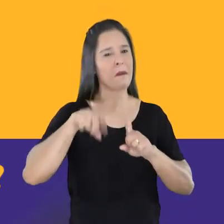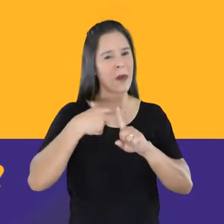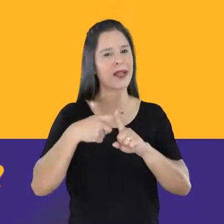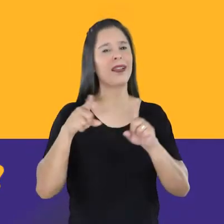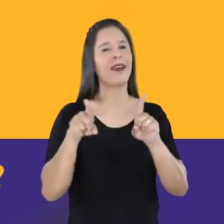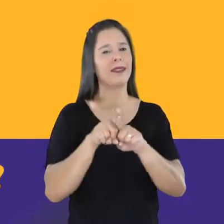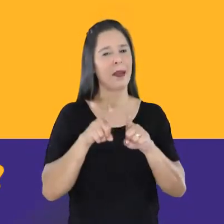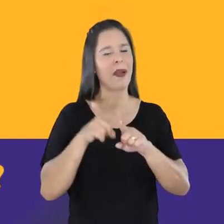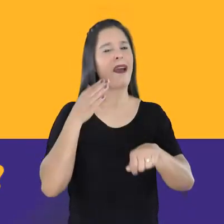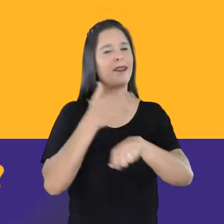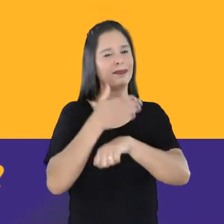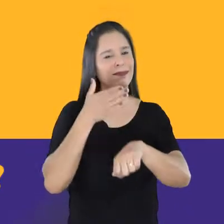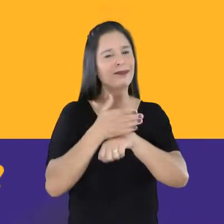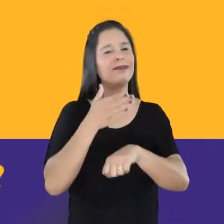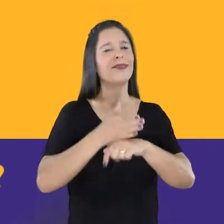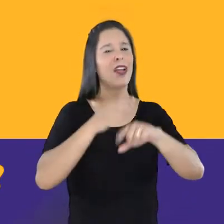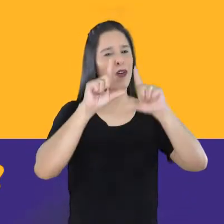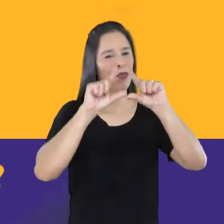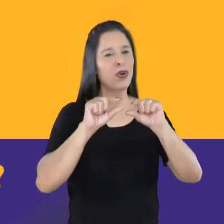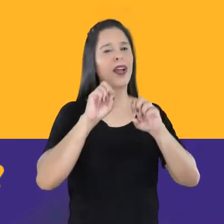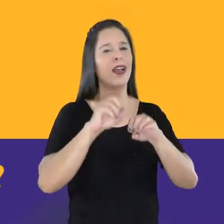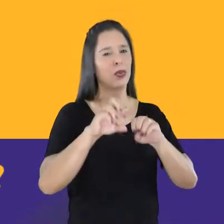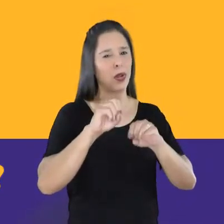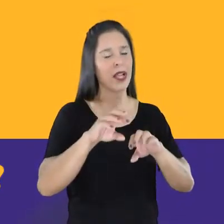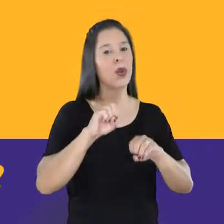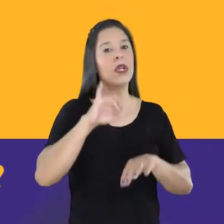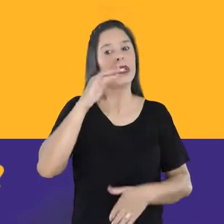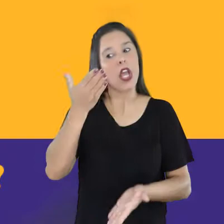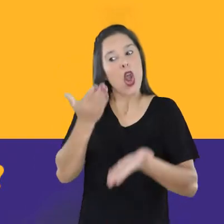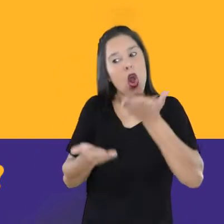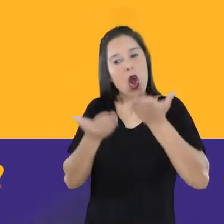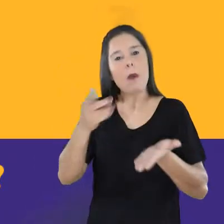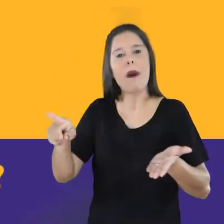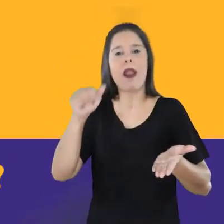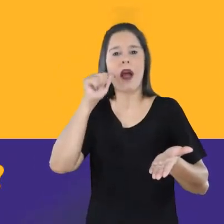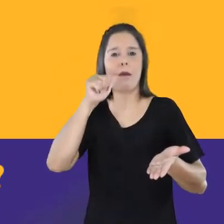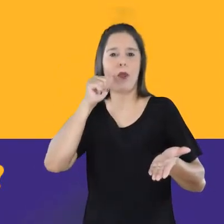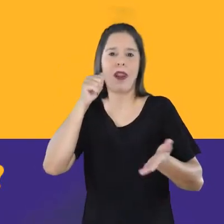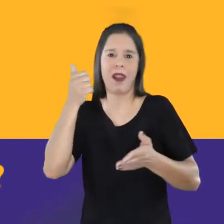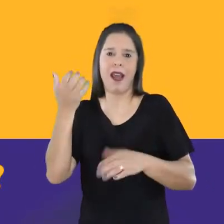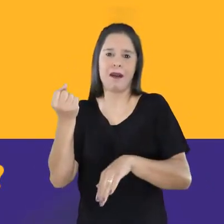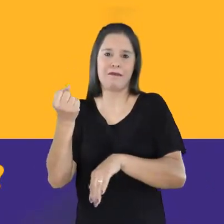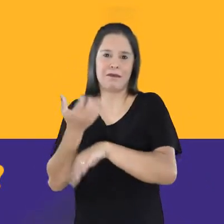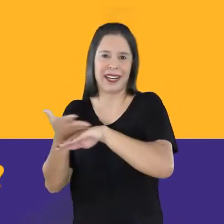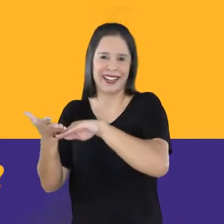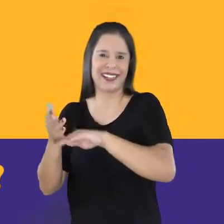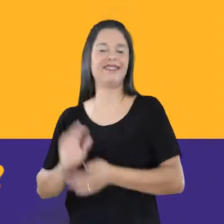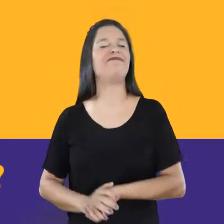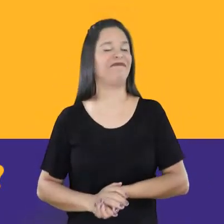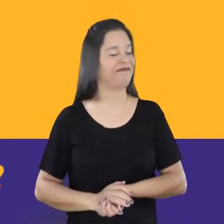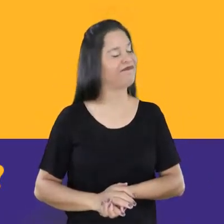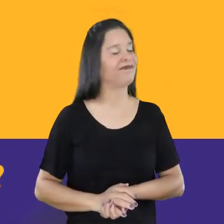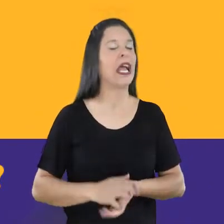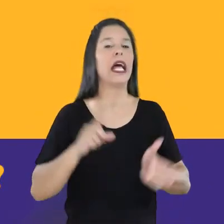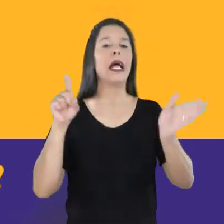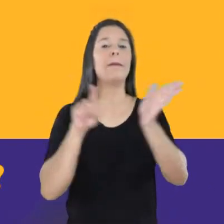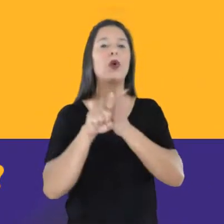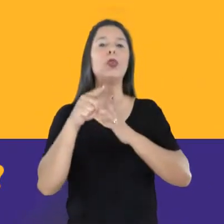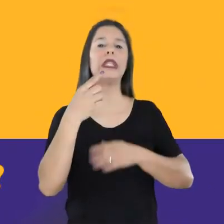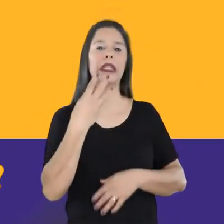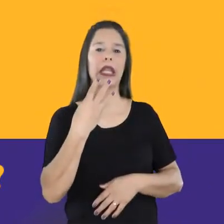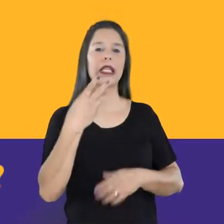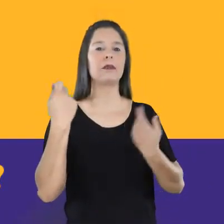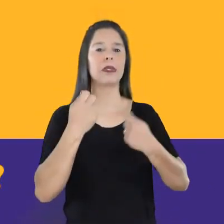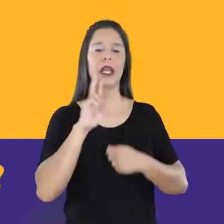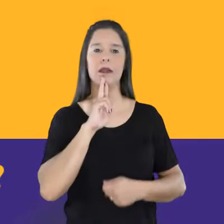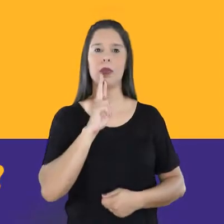importante seria o fato de o projeto ter um público prioritário, já que a maioria das participantes do projeto serão mulheres